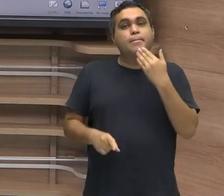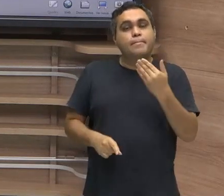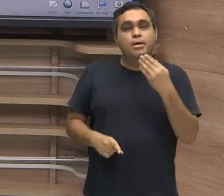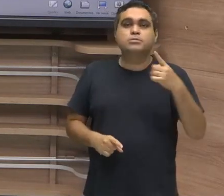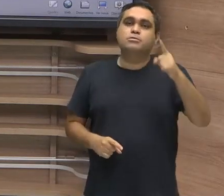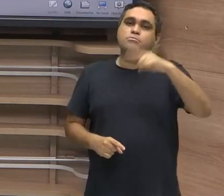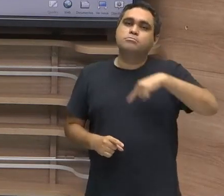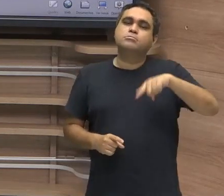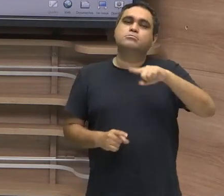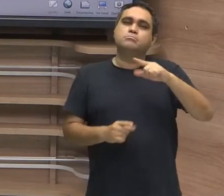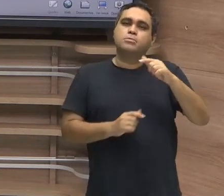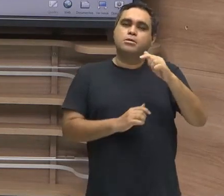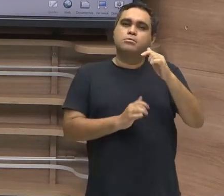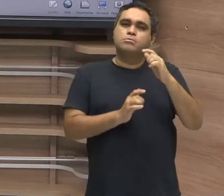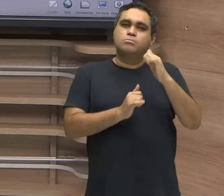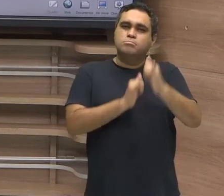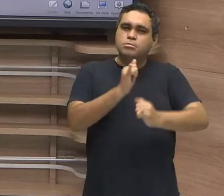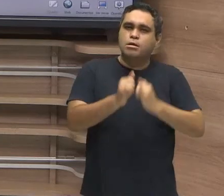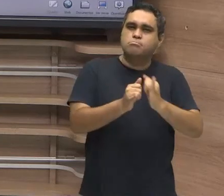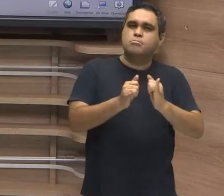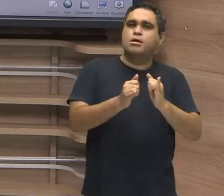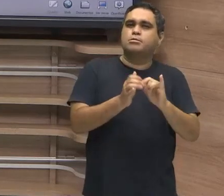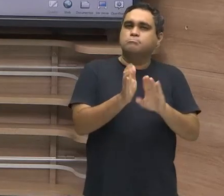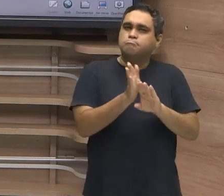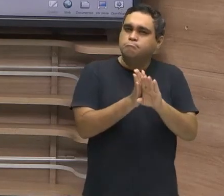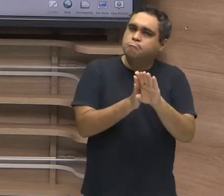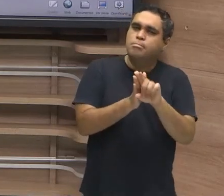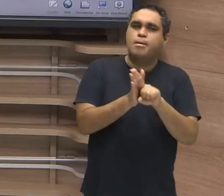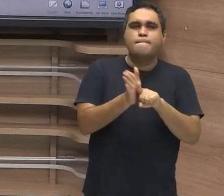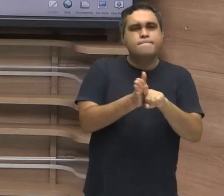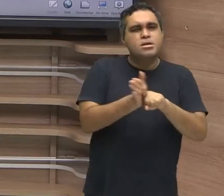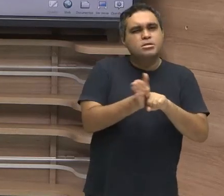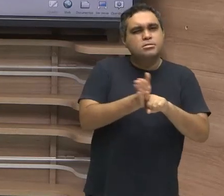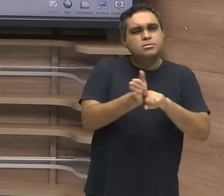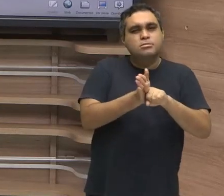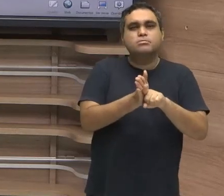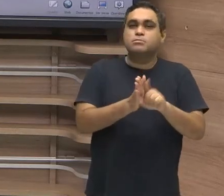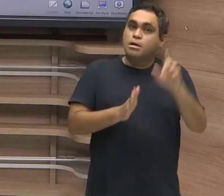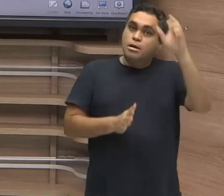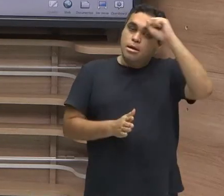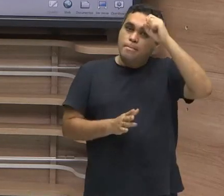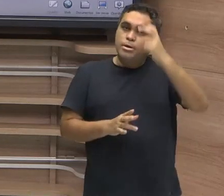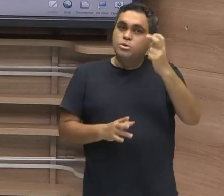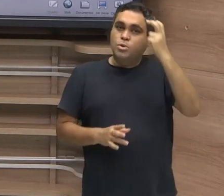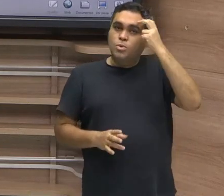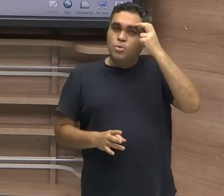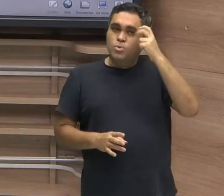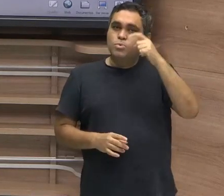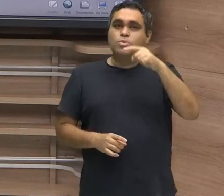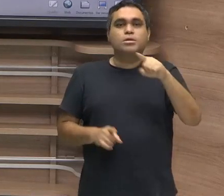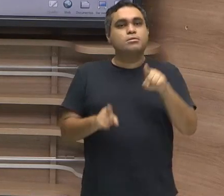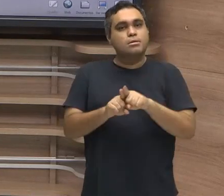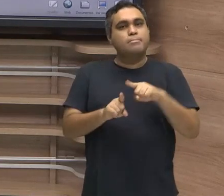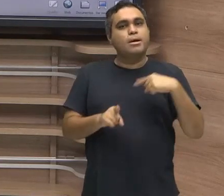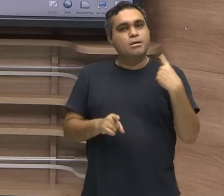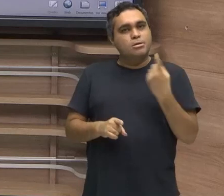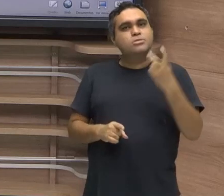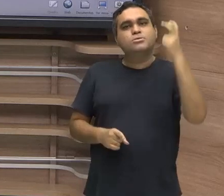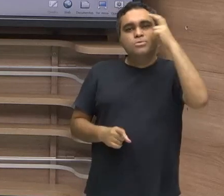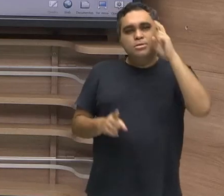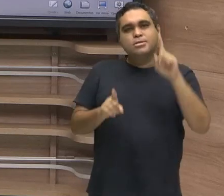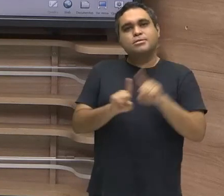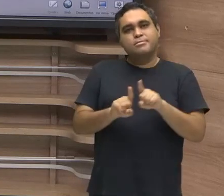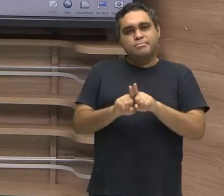vocês pesquisem mais e aprendam sobre essa cultura que é tão linda e que faz parte da nossa cultura também, que na